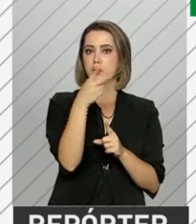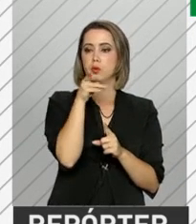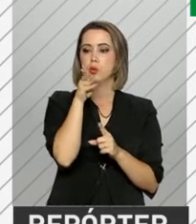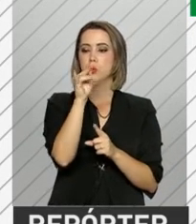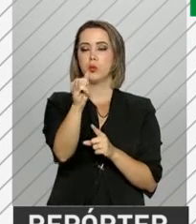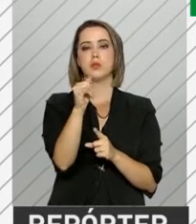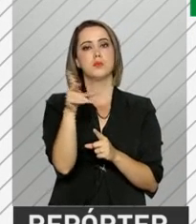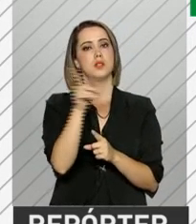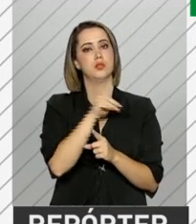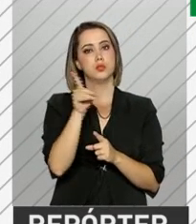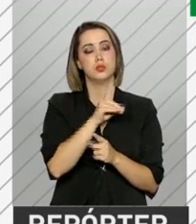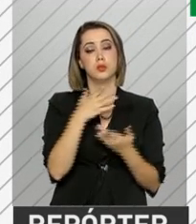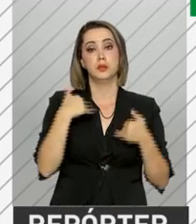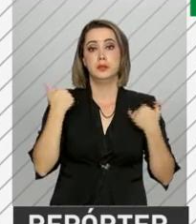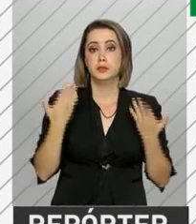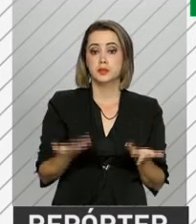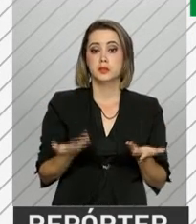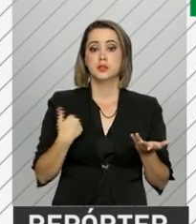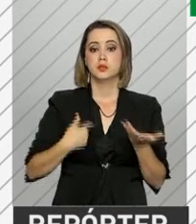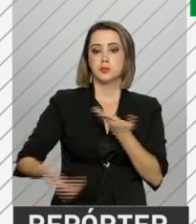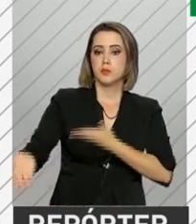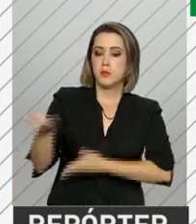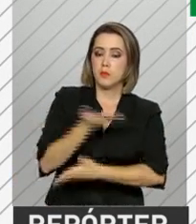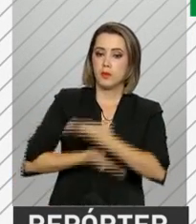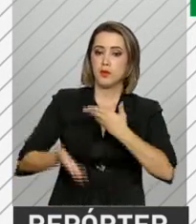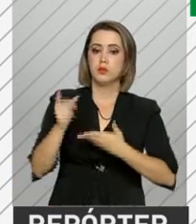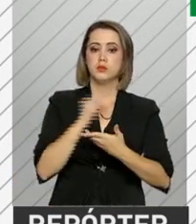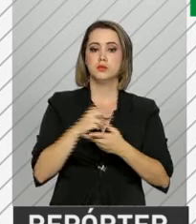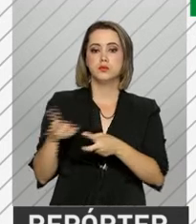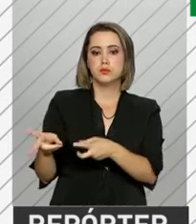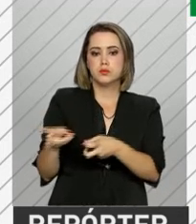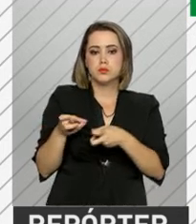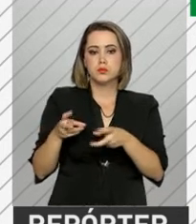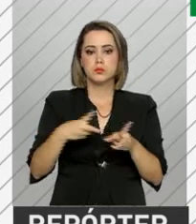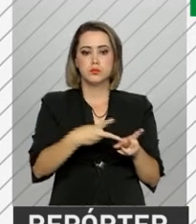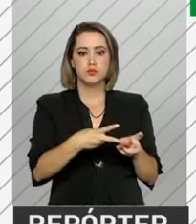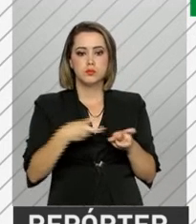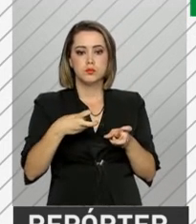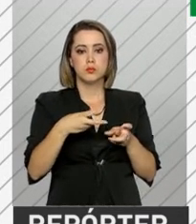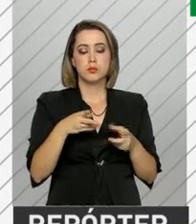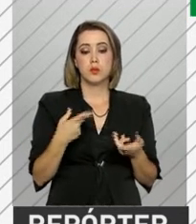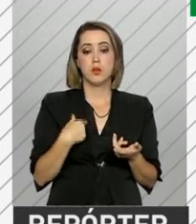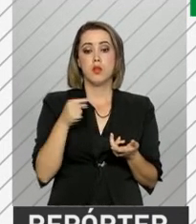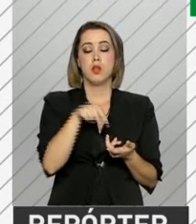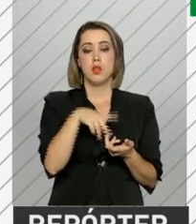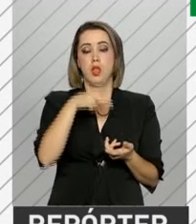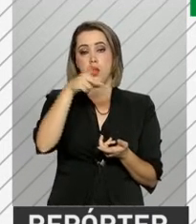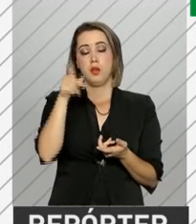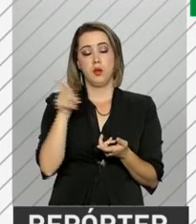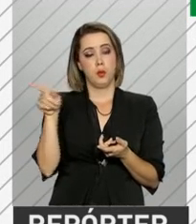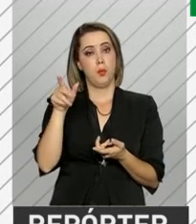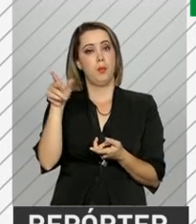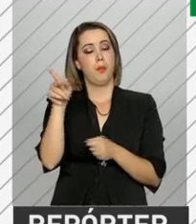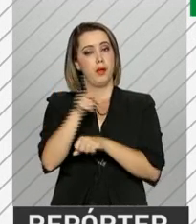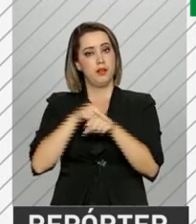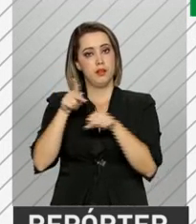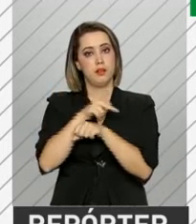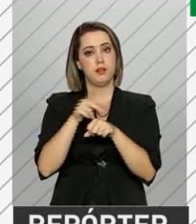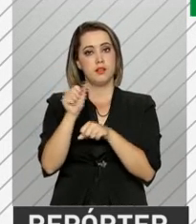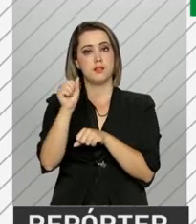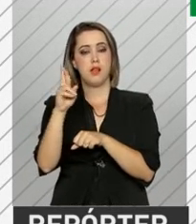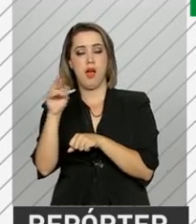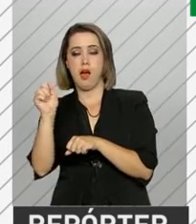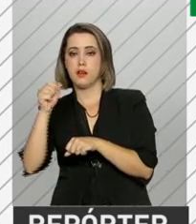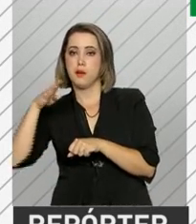por meio de seus fundos soberanos a estimativa é que o país árabe tem investimento de 5 bilhões de dólares no